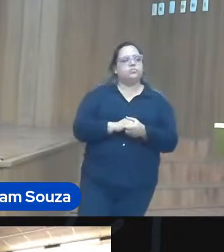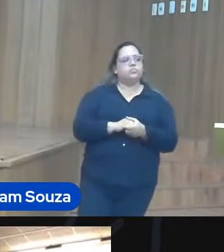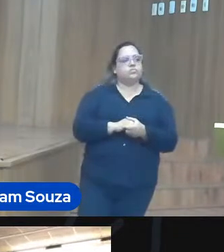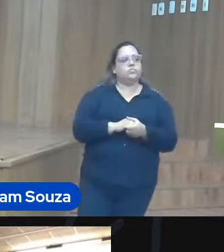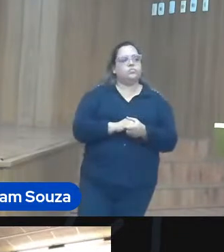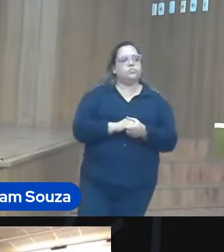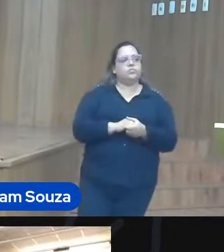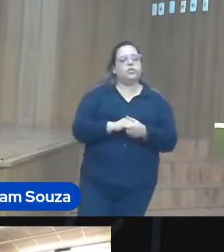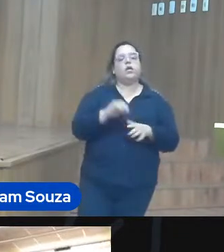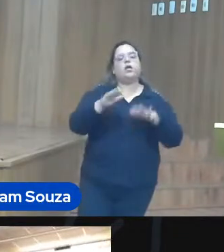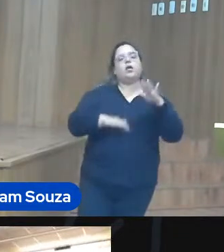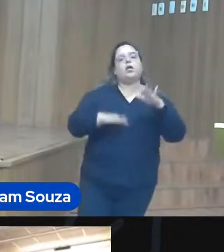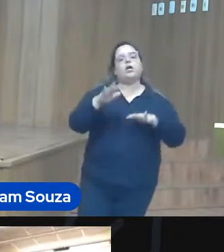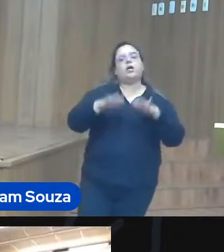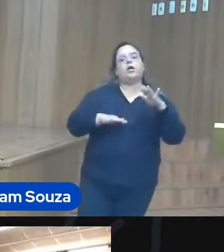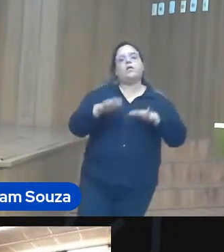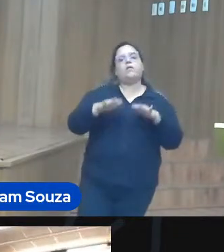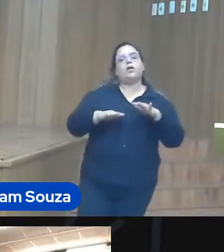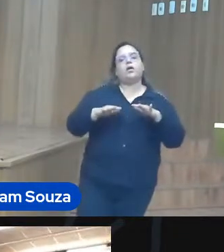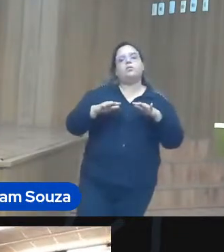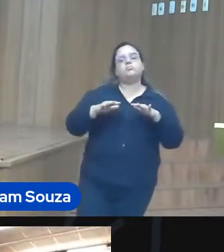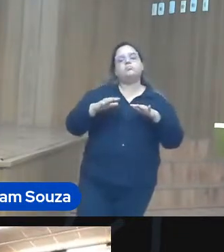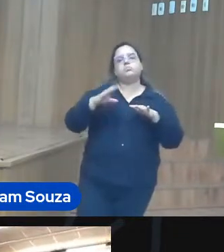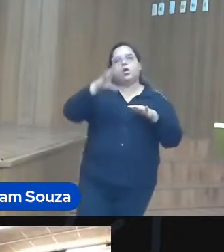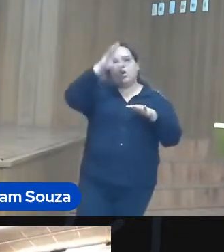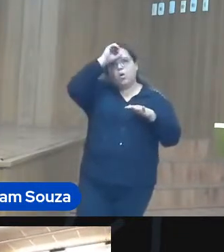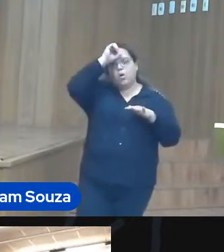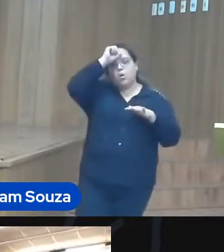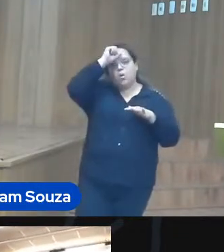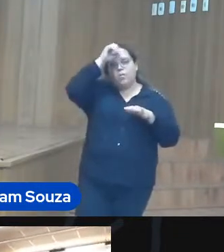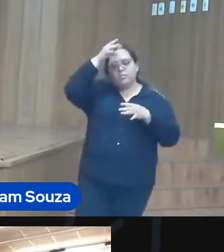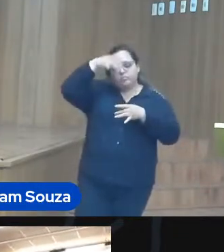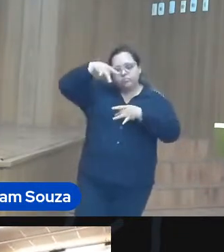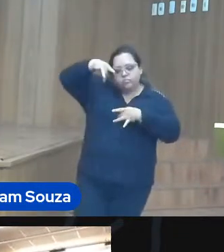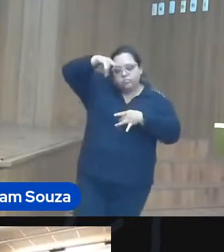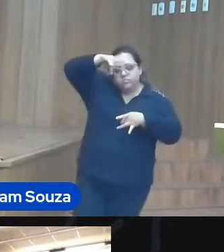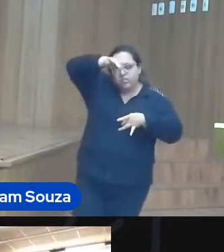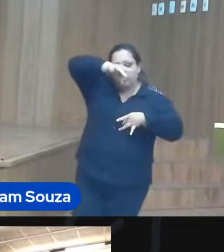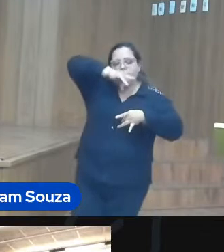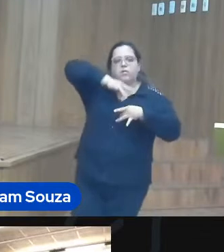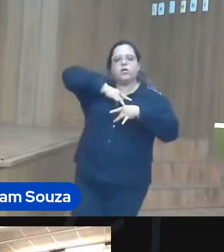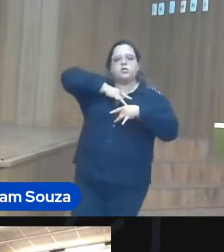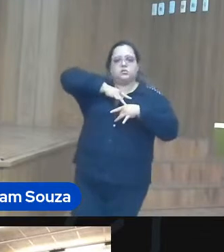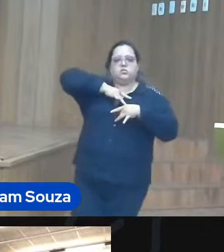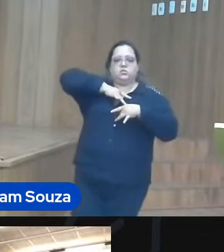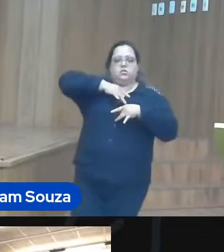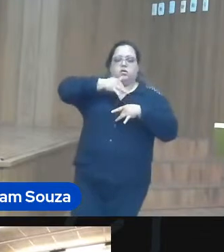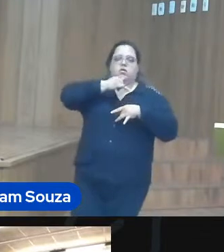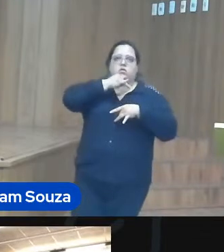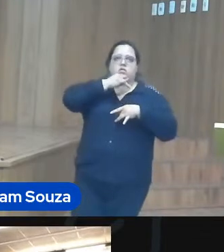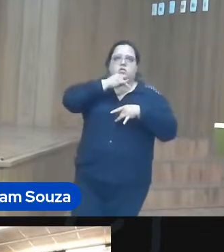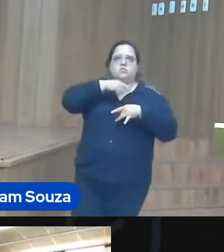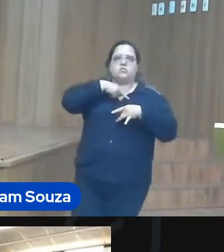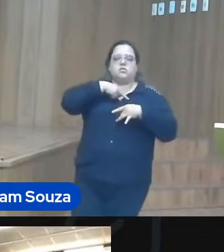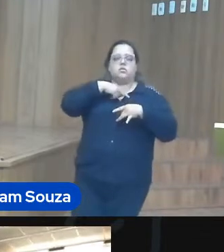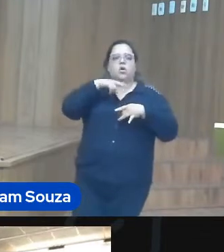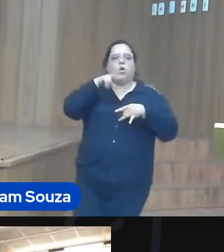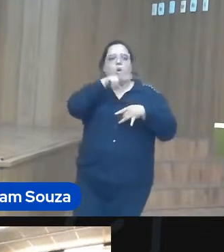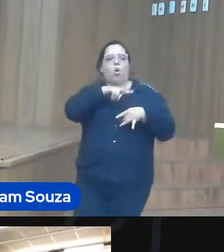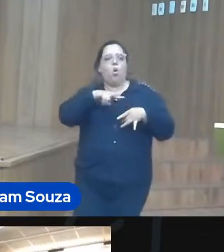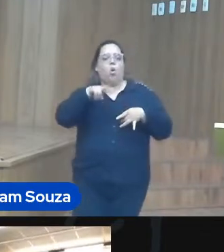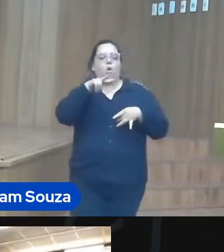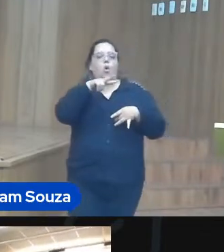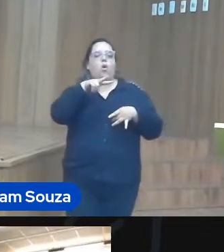às vezes um corpo de conhecimento se volta para si mesmo. Então, por exemplo, se a gente olhar a álgebra, por